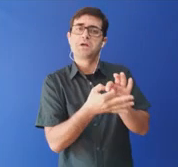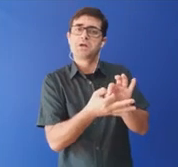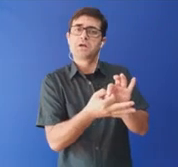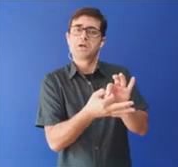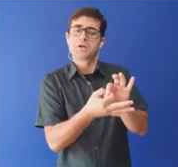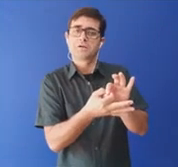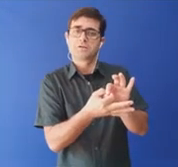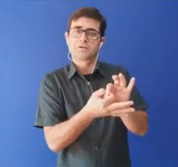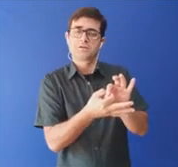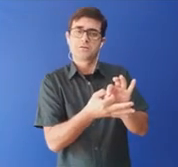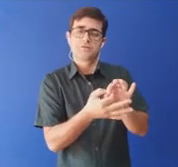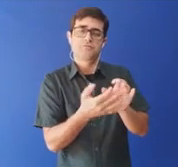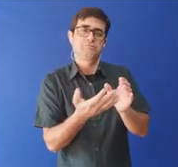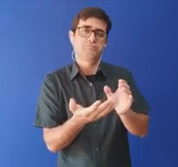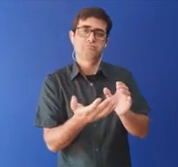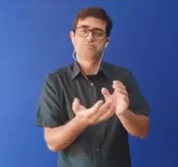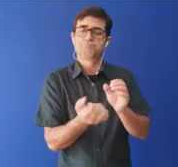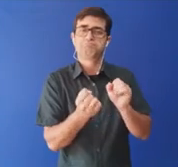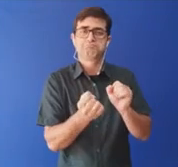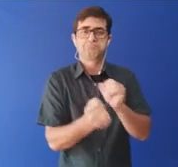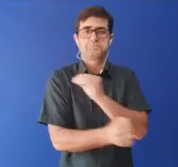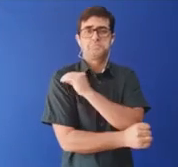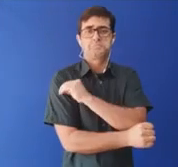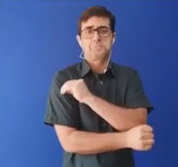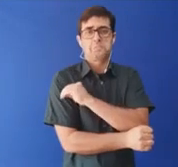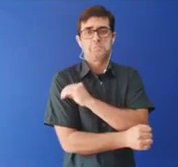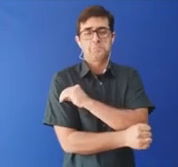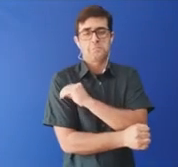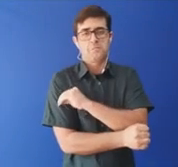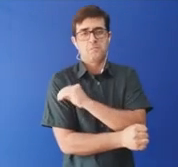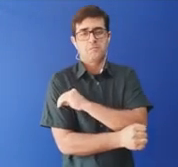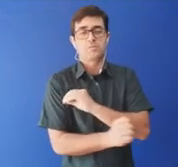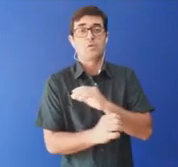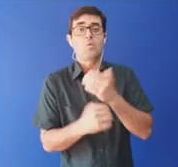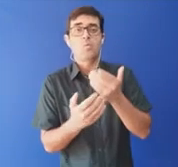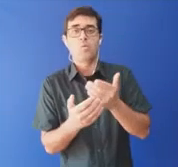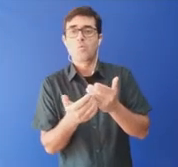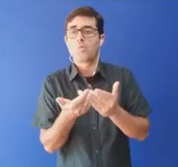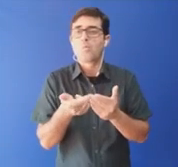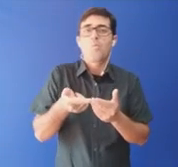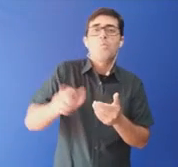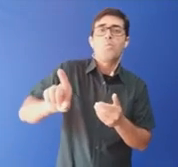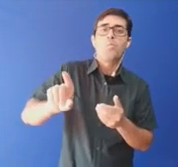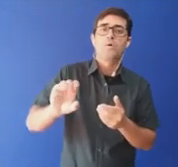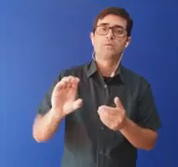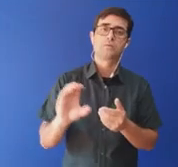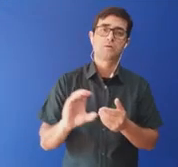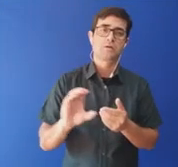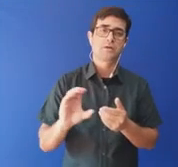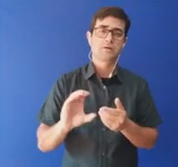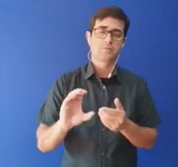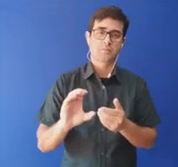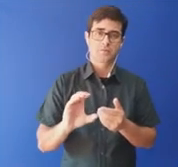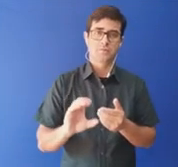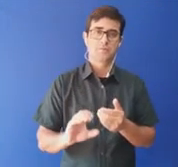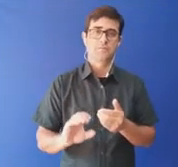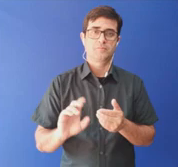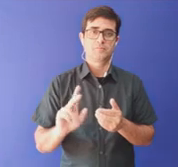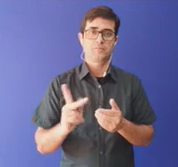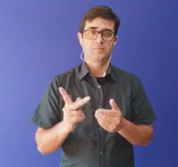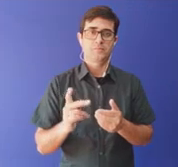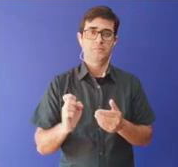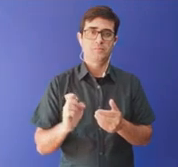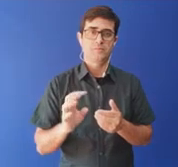ligado a um hidrogênio, no caso, por exemplo, de um álcool, ou se esse oxigênio está ligado a outro